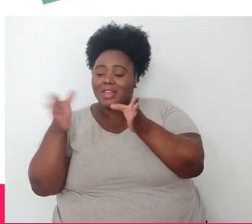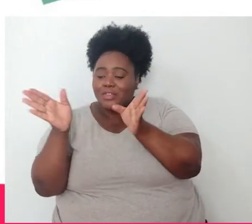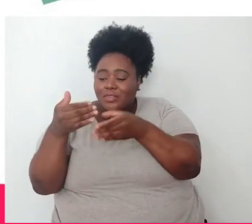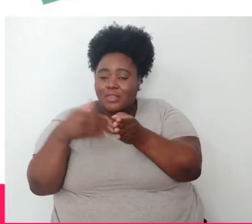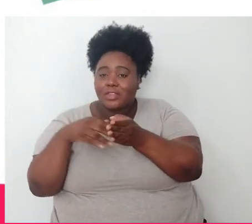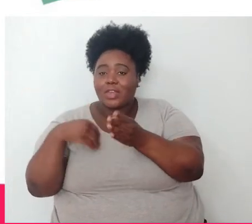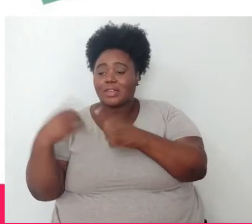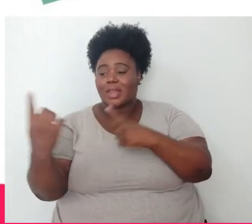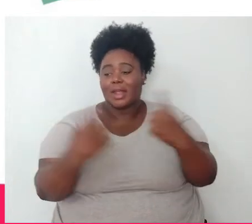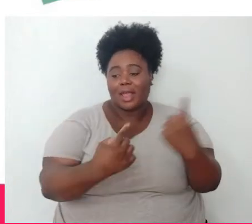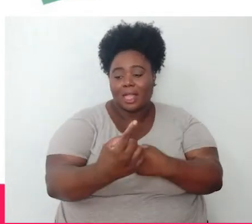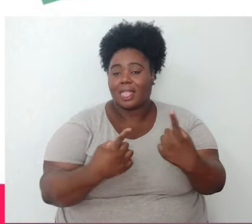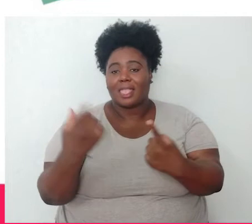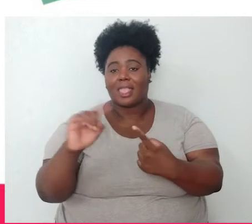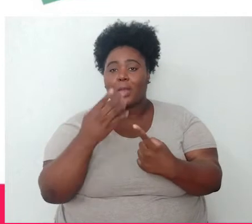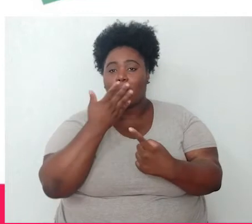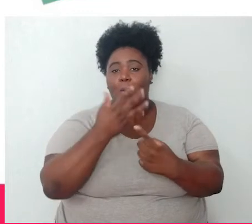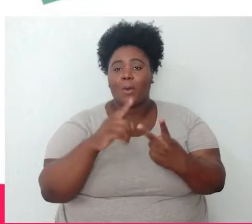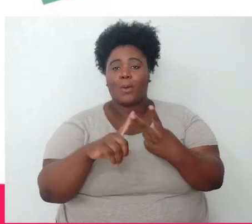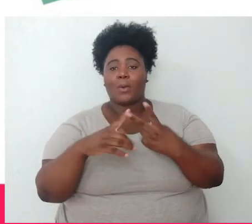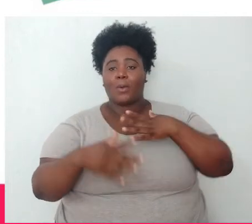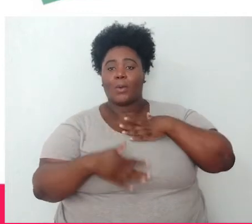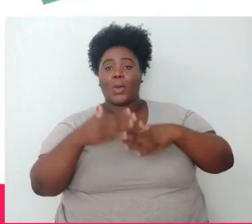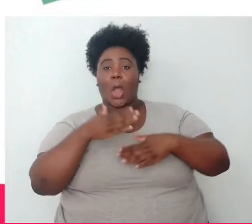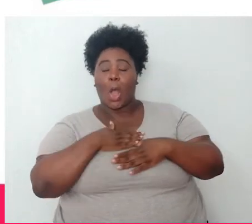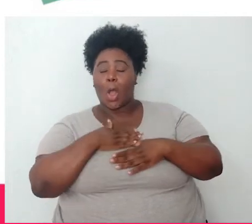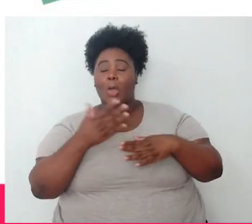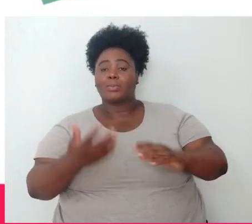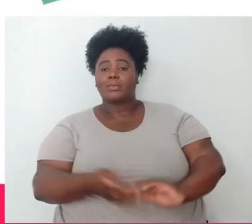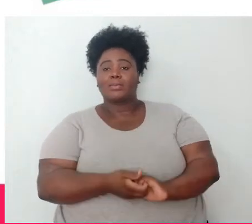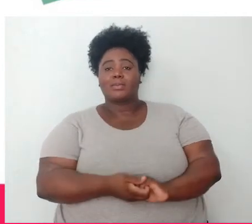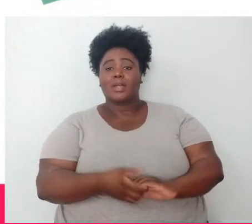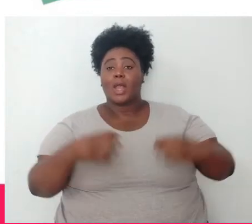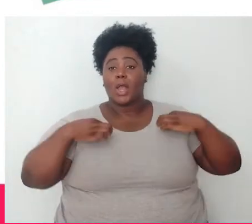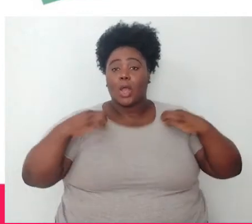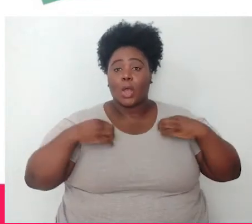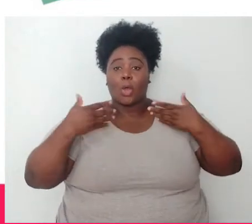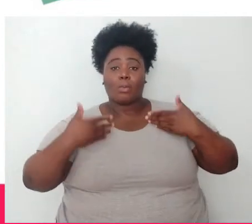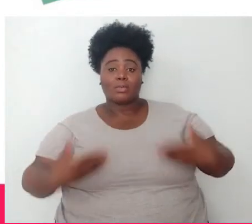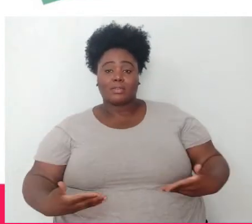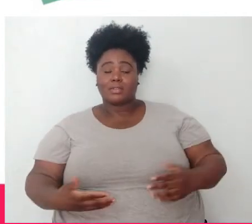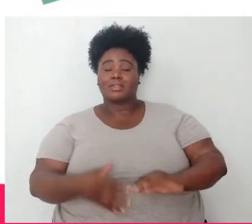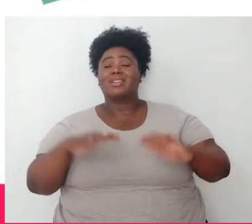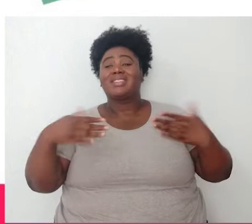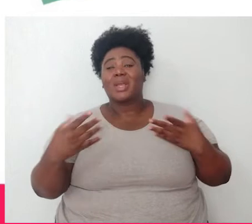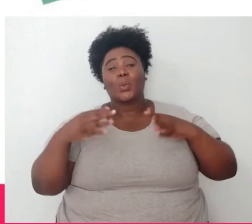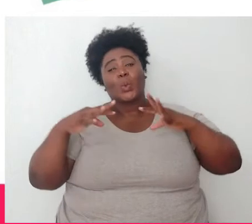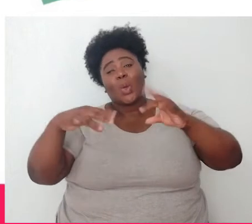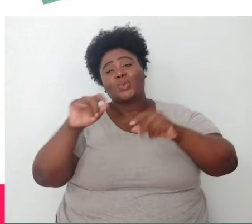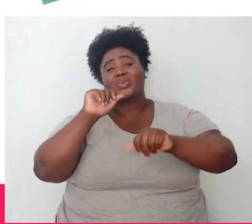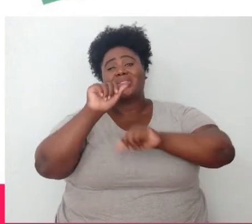não transita entre cores, entre corpos, entre roupas, vestidos. Então, tudo